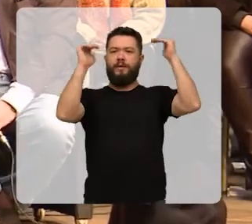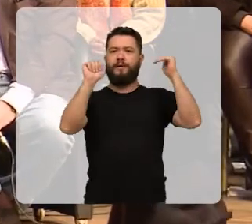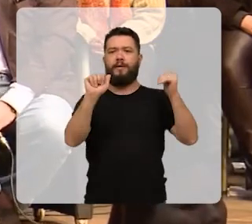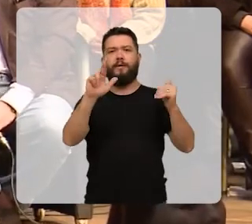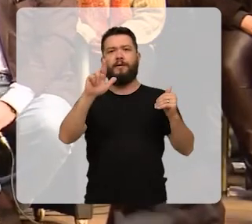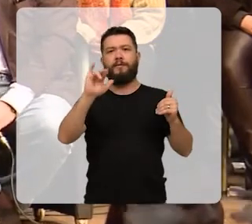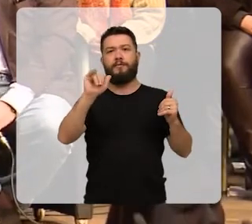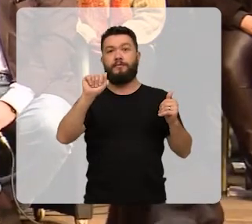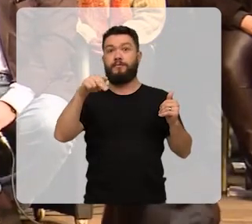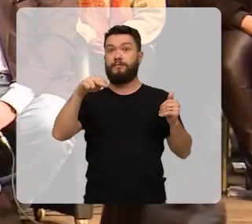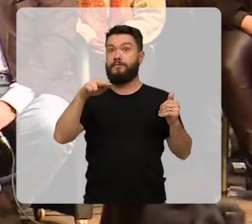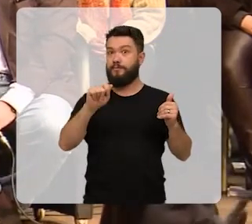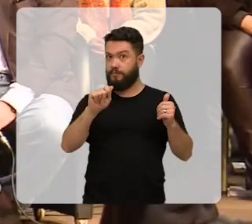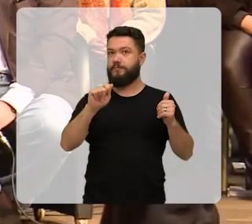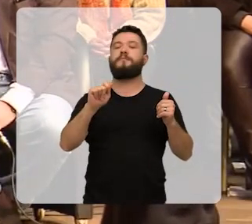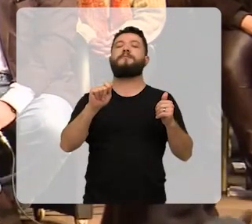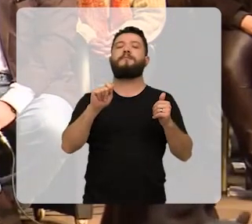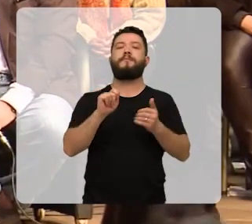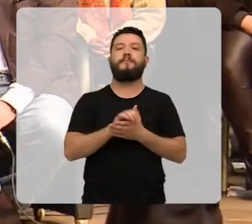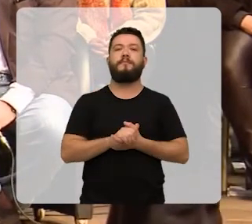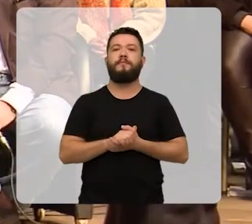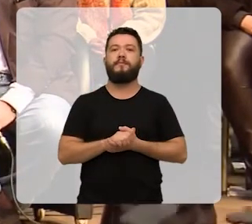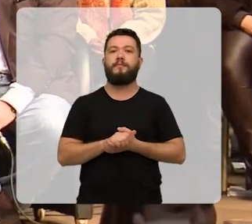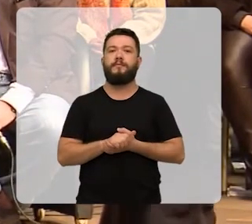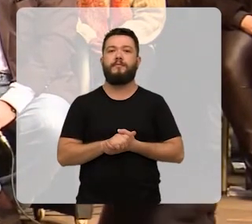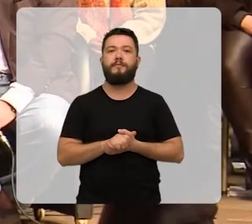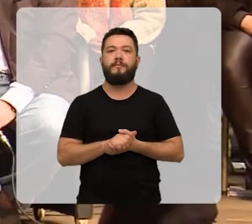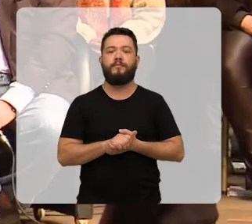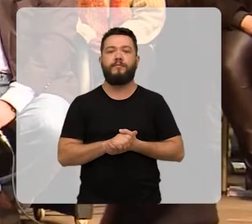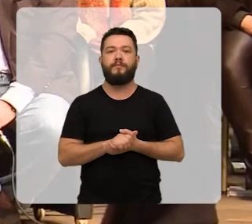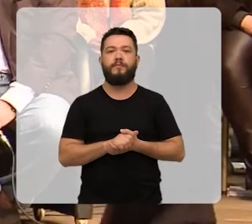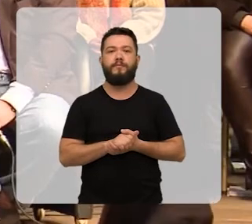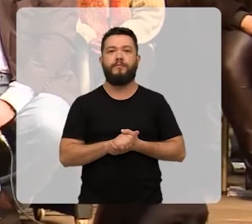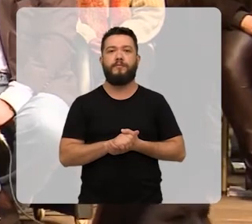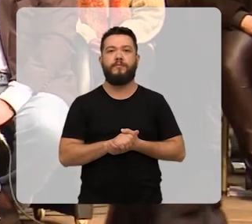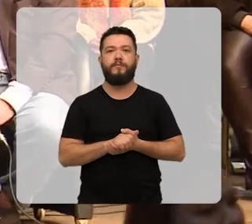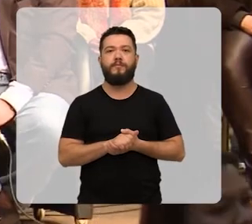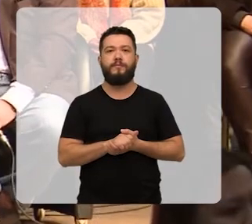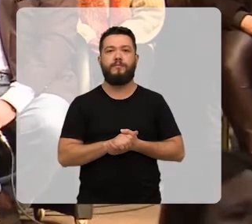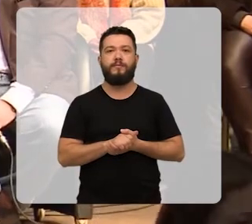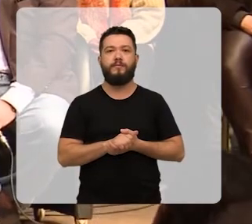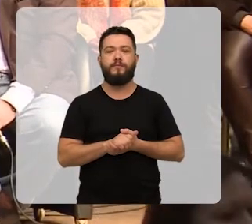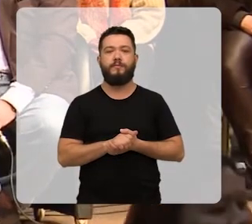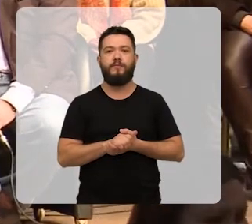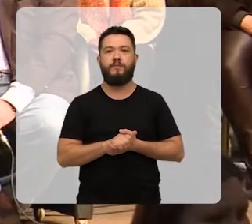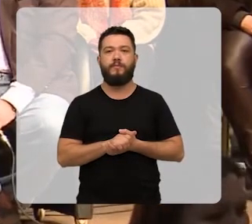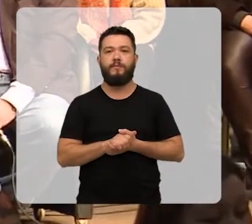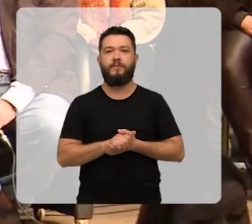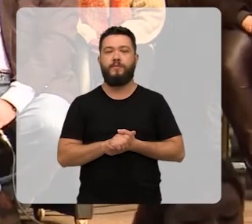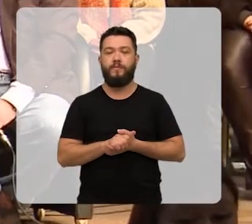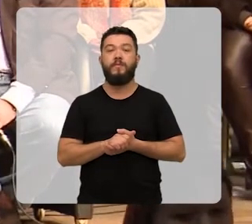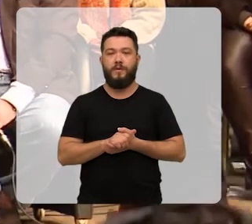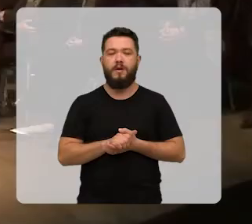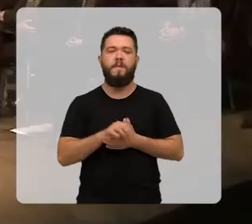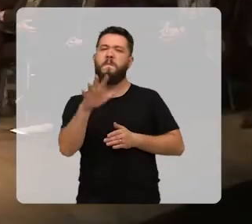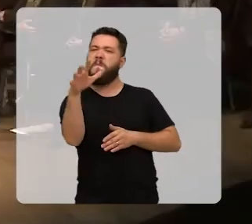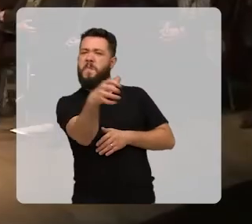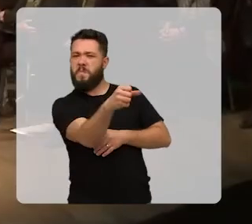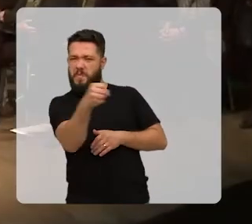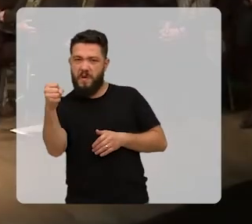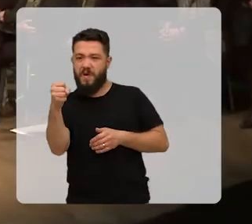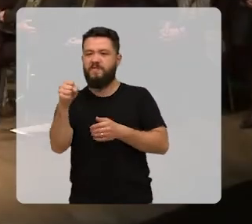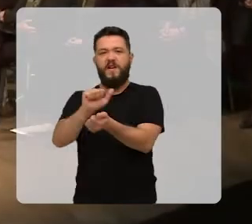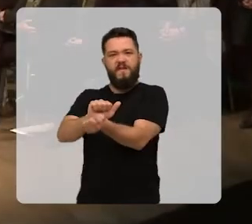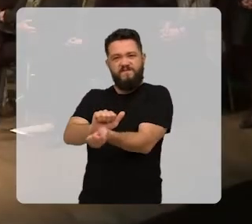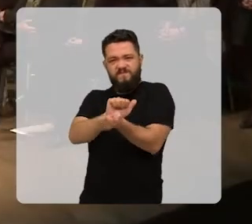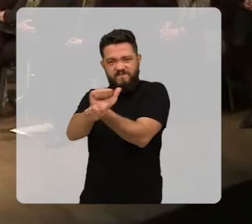qualquer outra era ou seja aproveitado como escravo como fizeram com